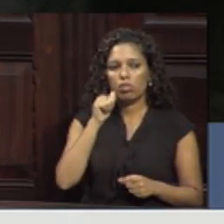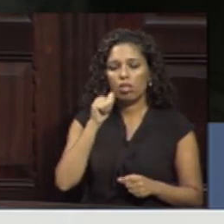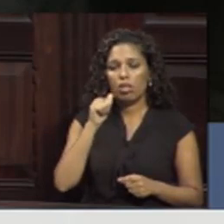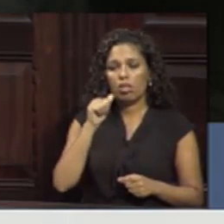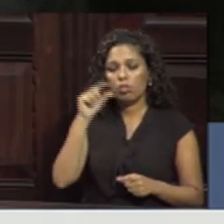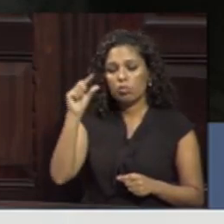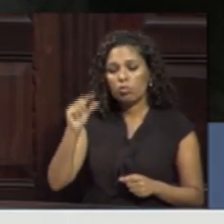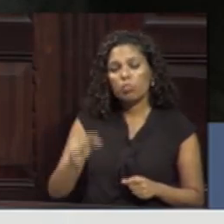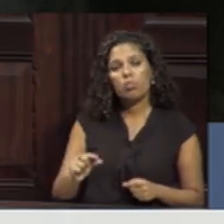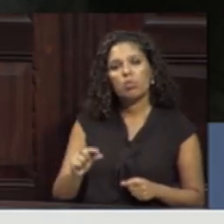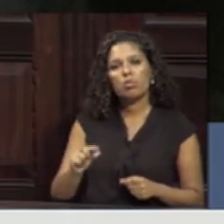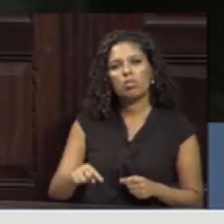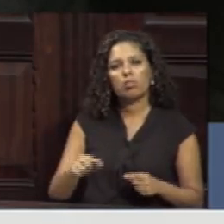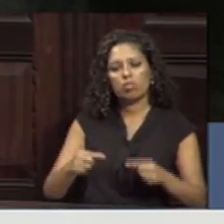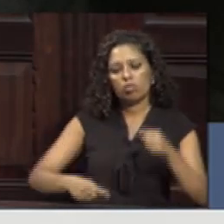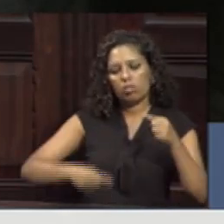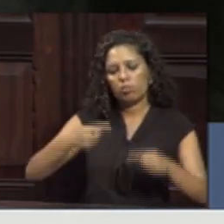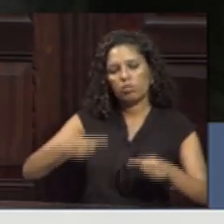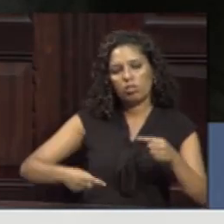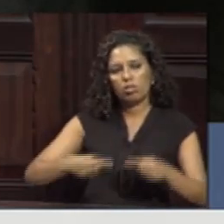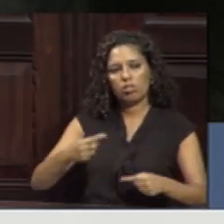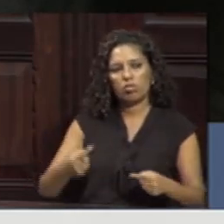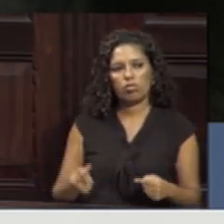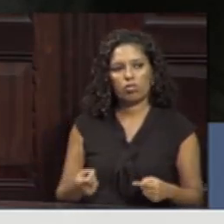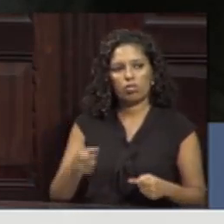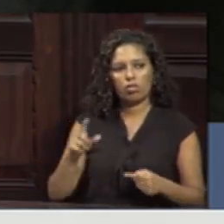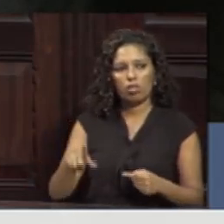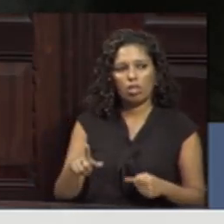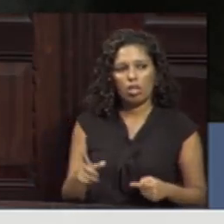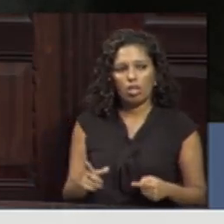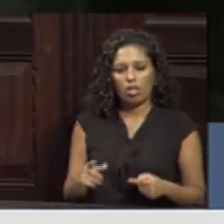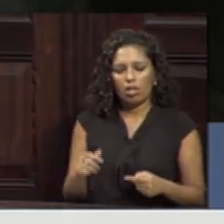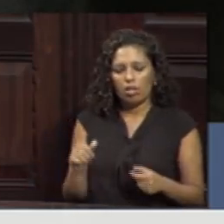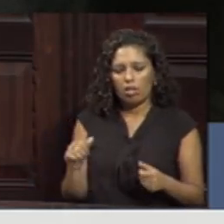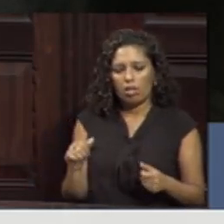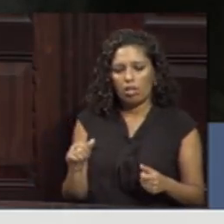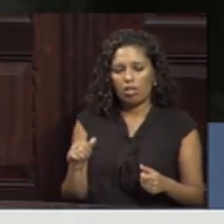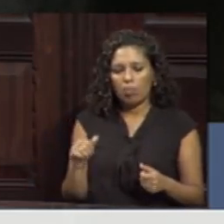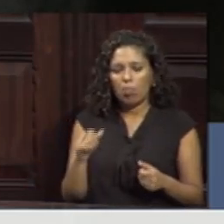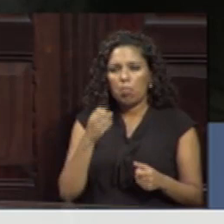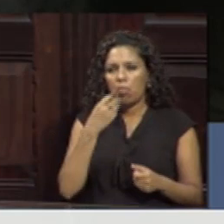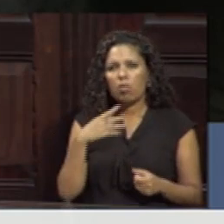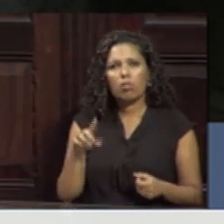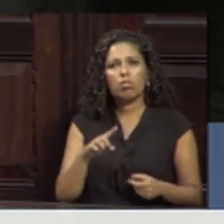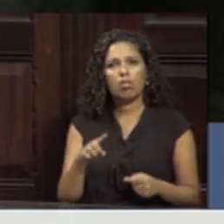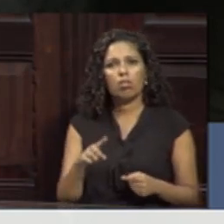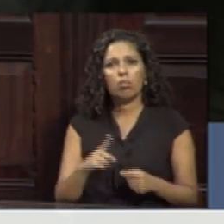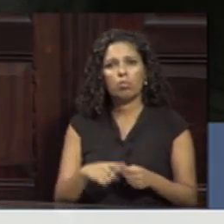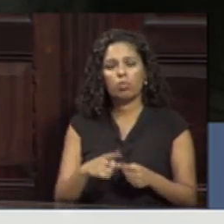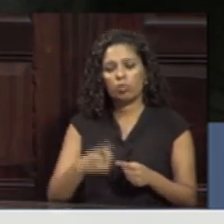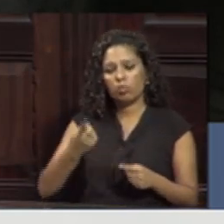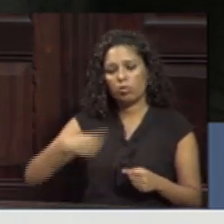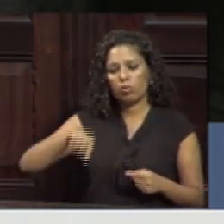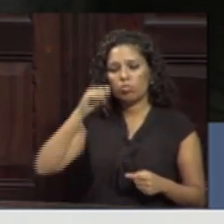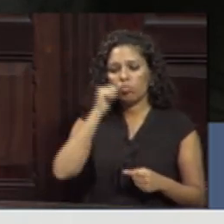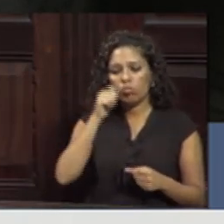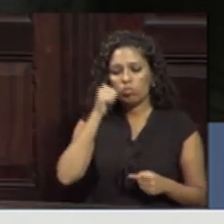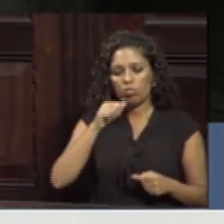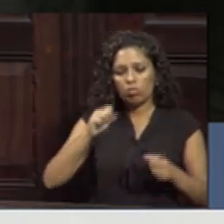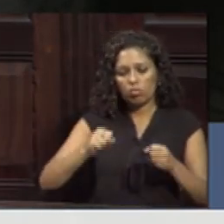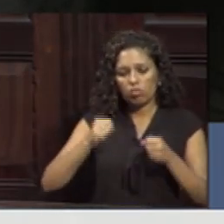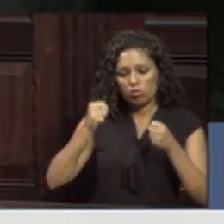no parlamento, é uma luta muito ingrata, é uma luta de muita dificuldade.